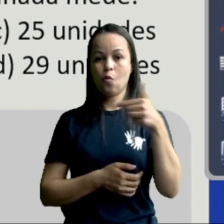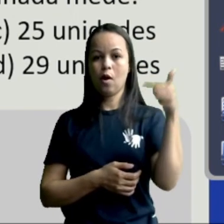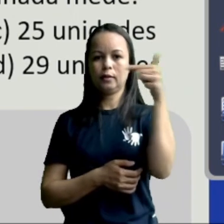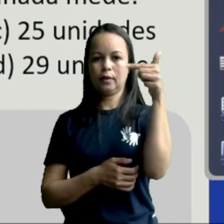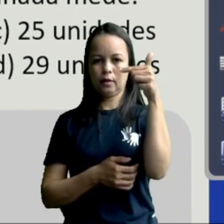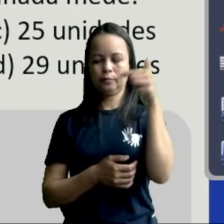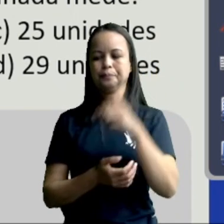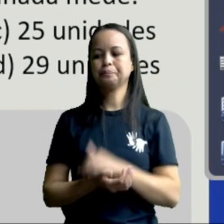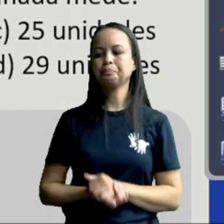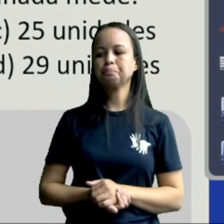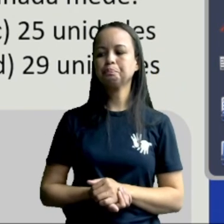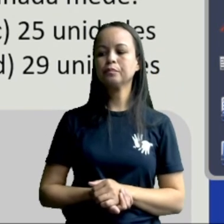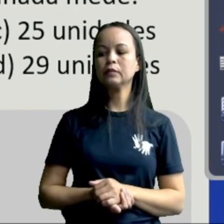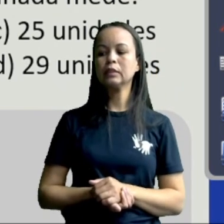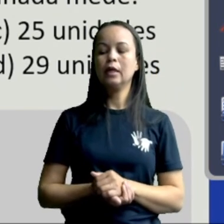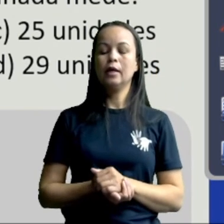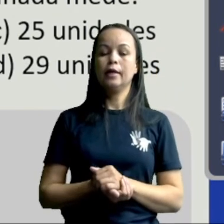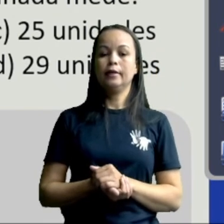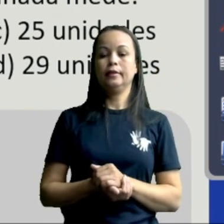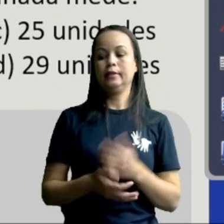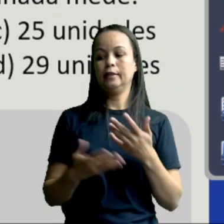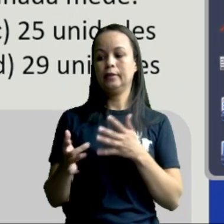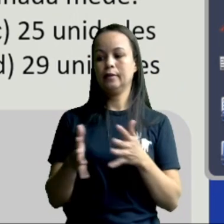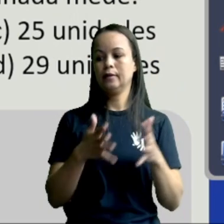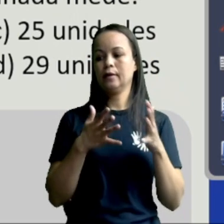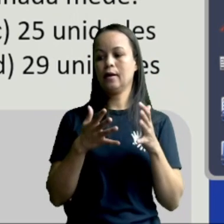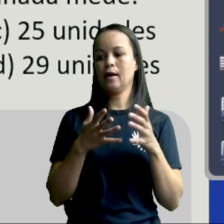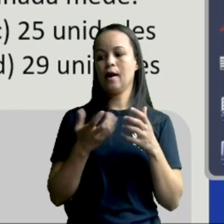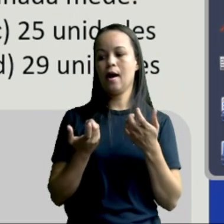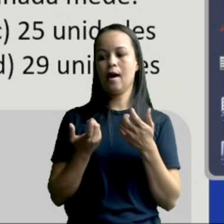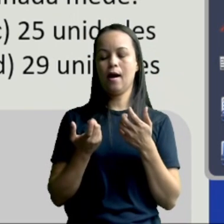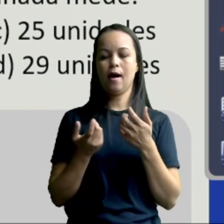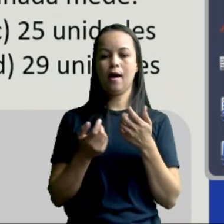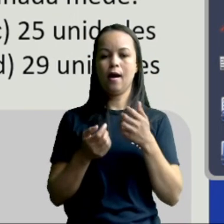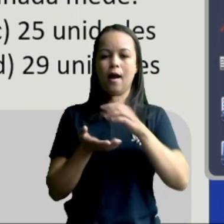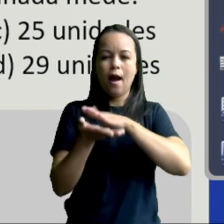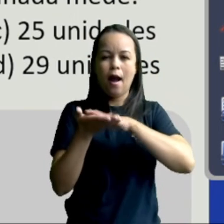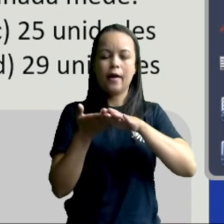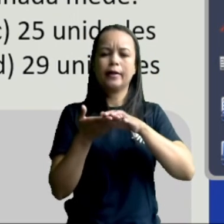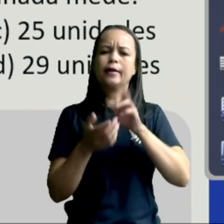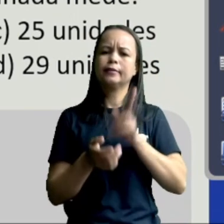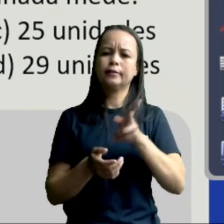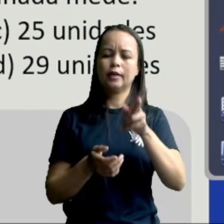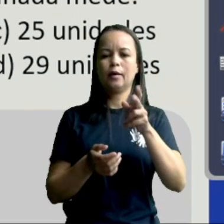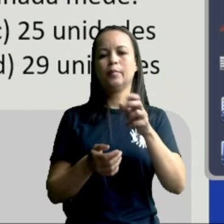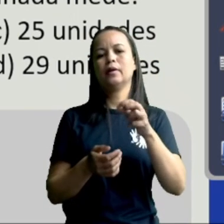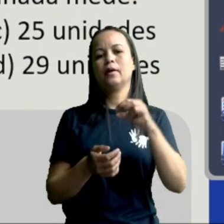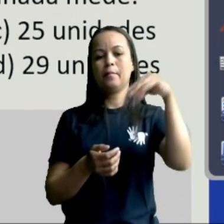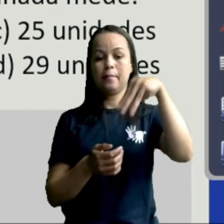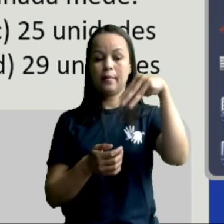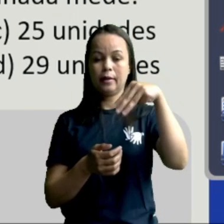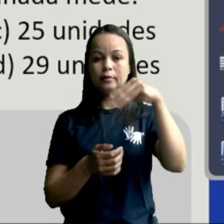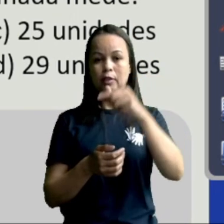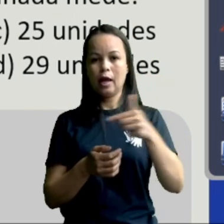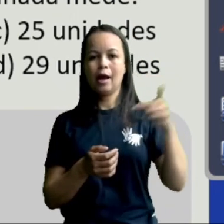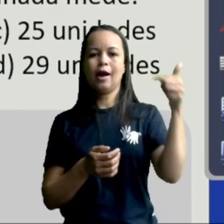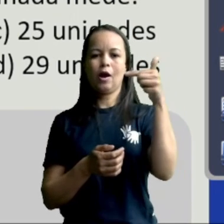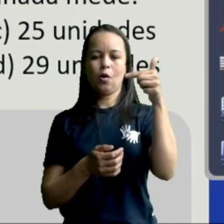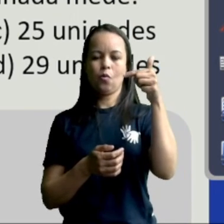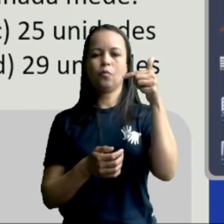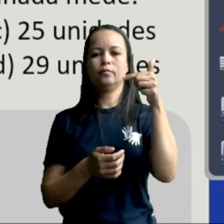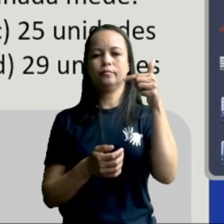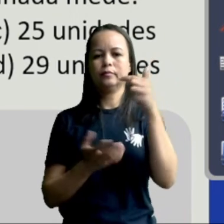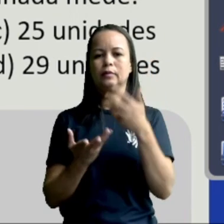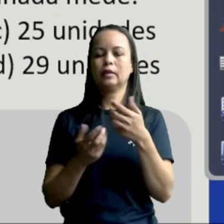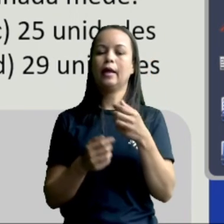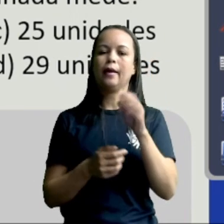a unidade de medida, ó. E área sempre vai aparecer com a unidade de medida elevada ao quadrado, porque a área é uma